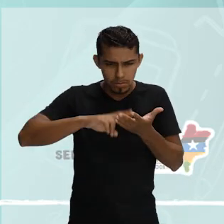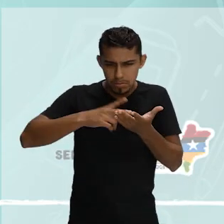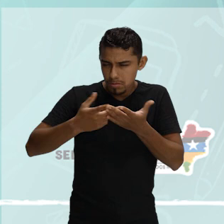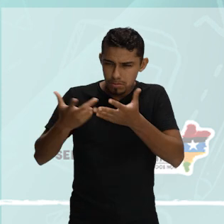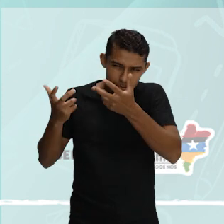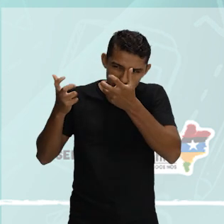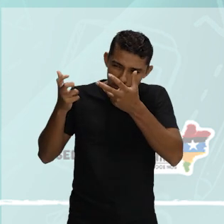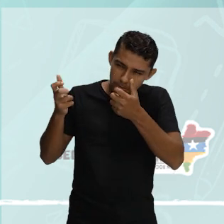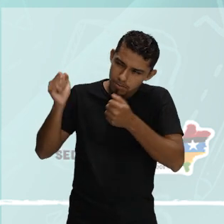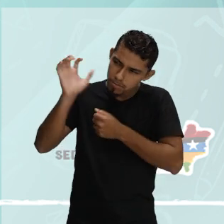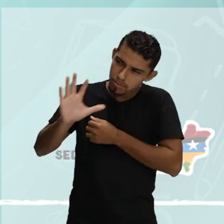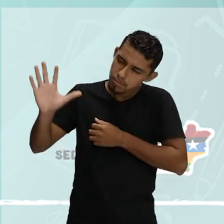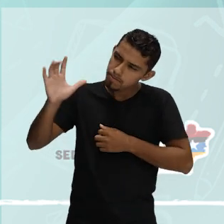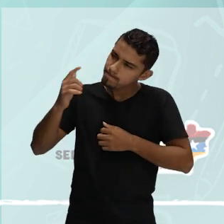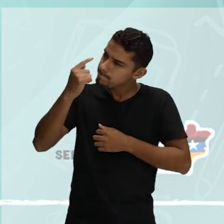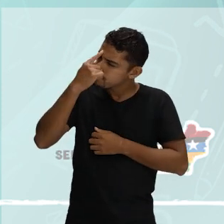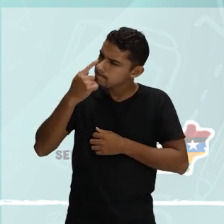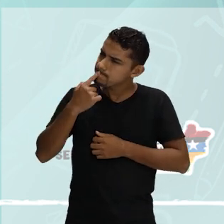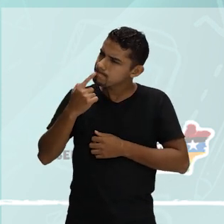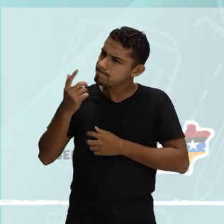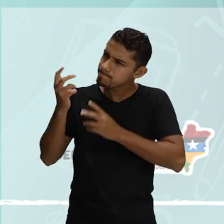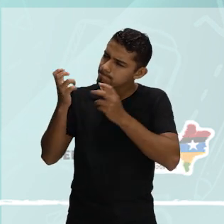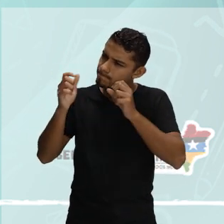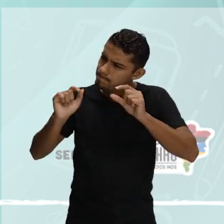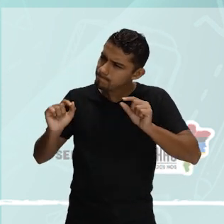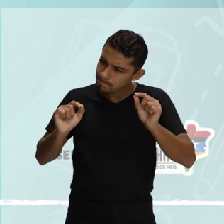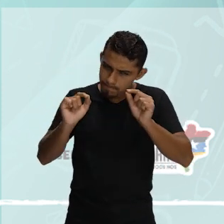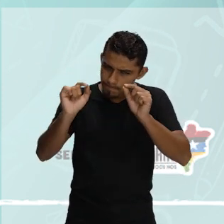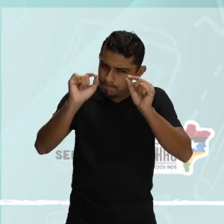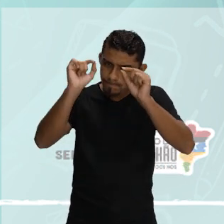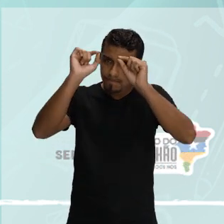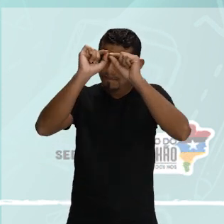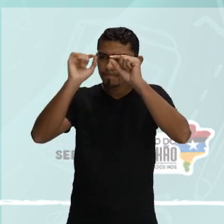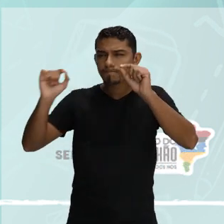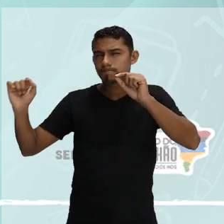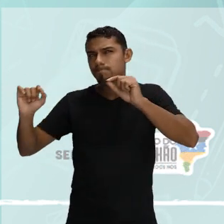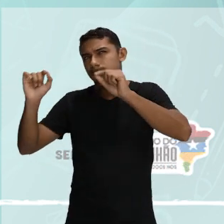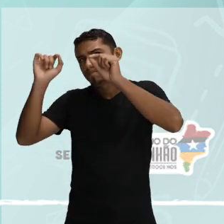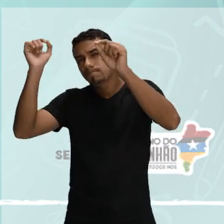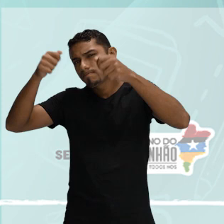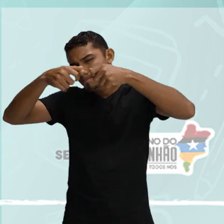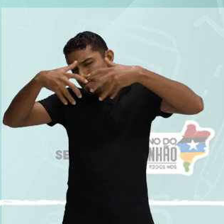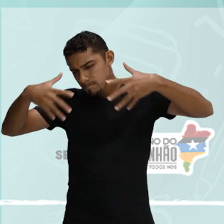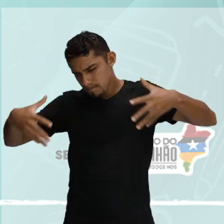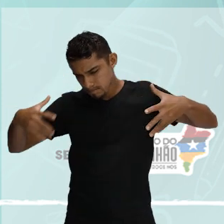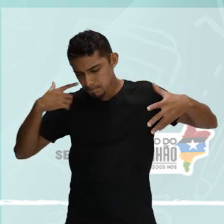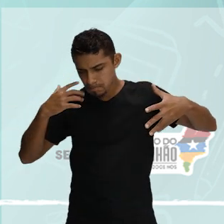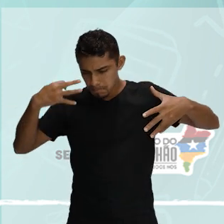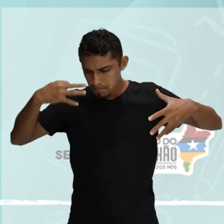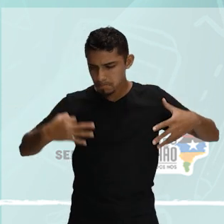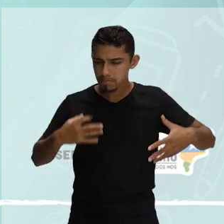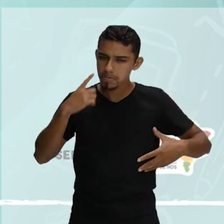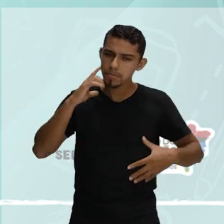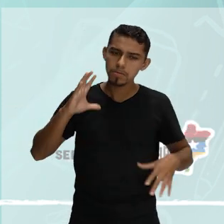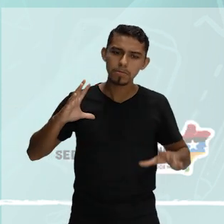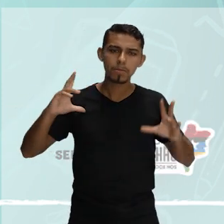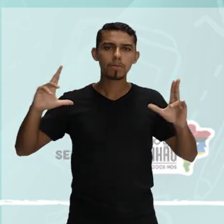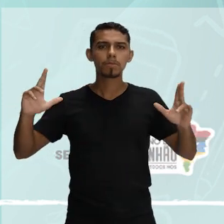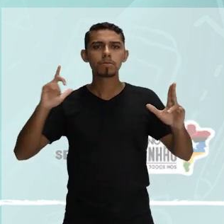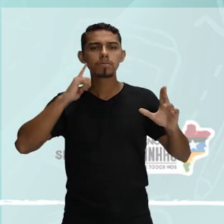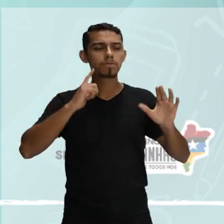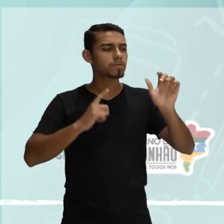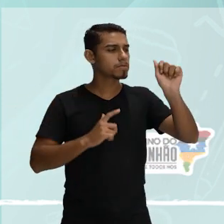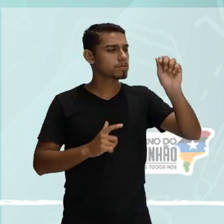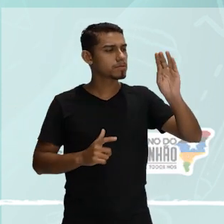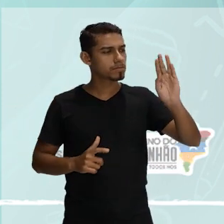de um cladograma. Você olha para a figura e tenta ver se o que está sendo descrito aqui nas alternativas está sendo contemplado aqui